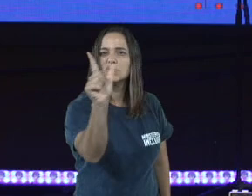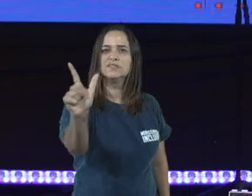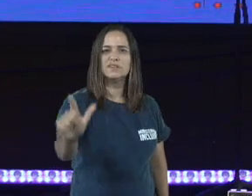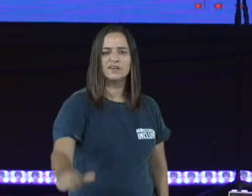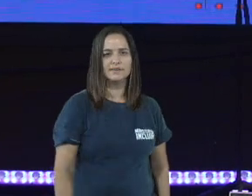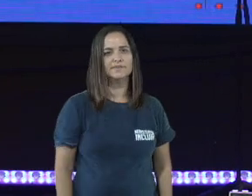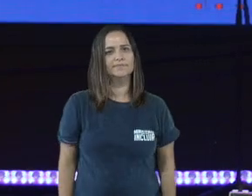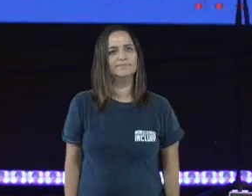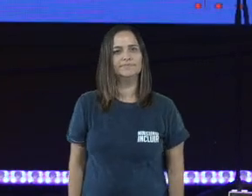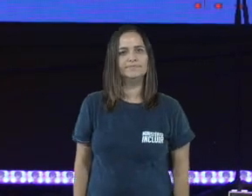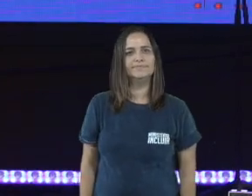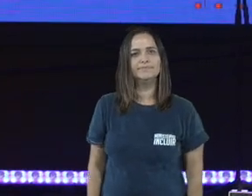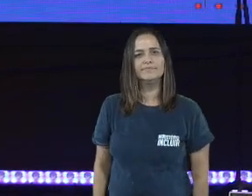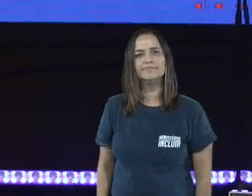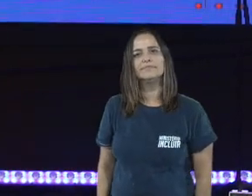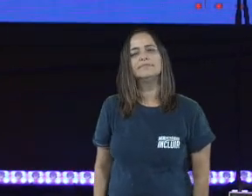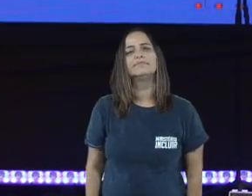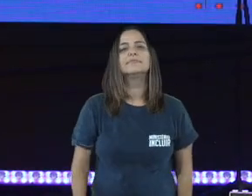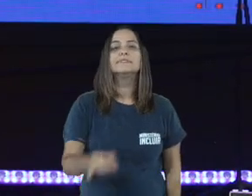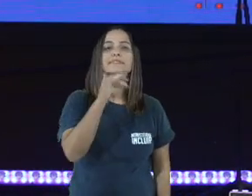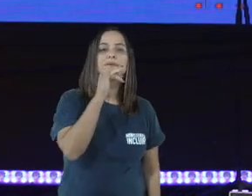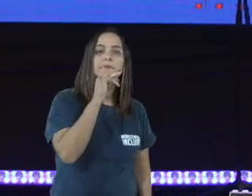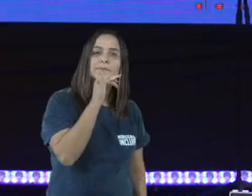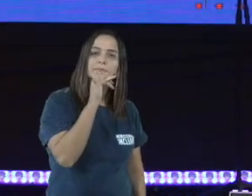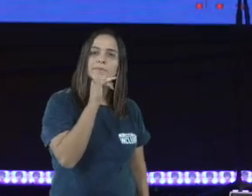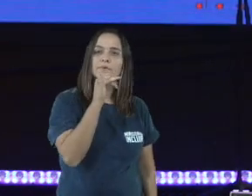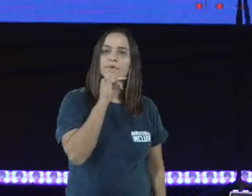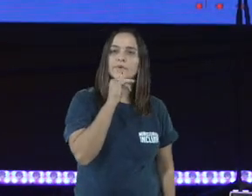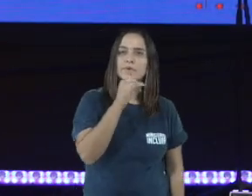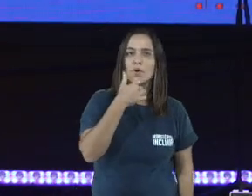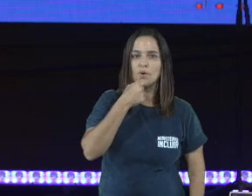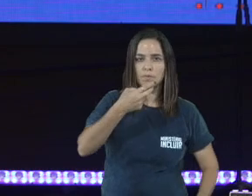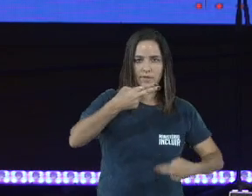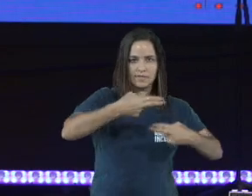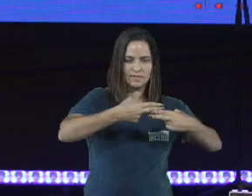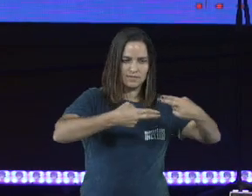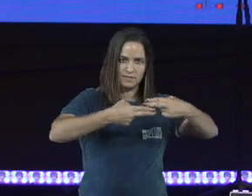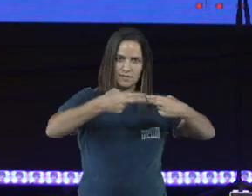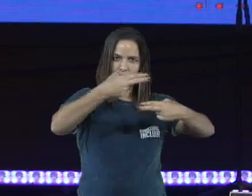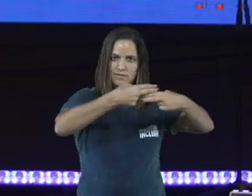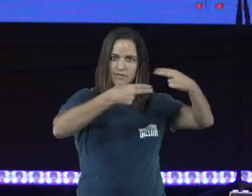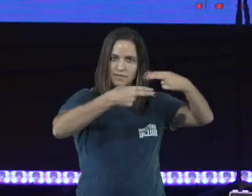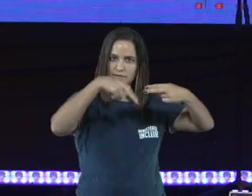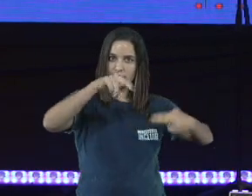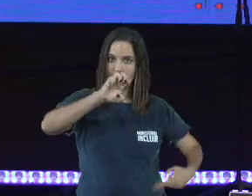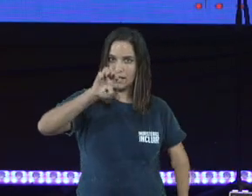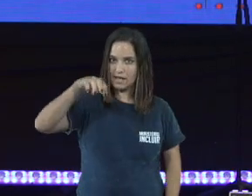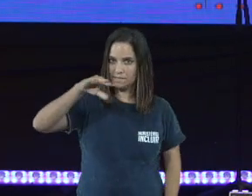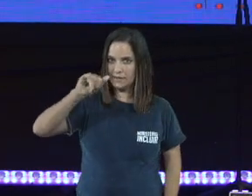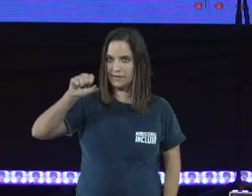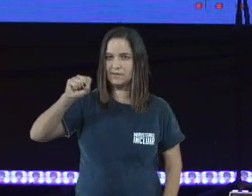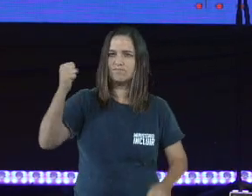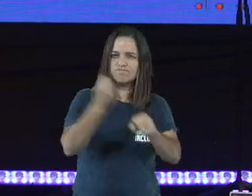quando Neemias foi erguer os muros teve muito ameaça mas ele falou que eu tô fazendo uma grande obra